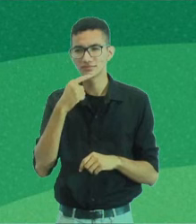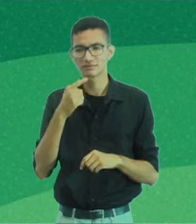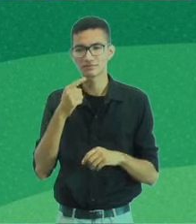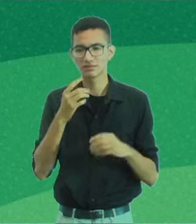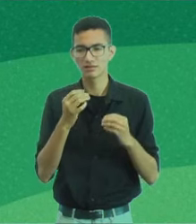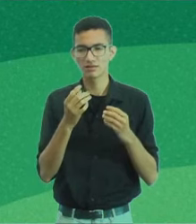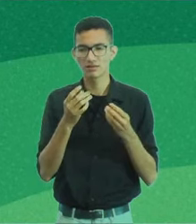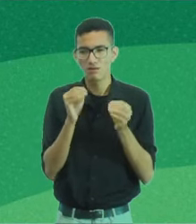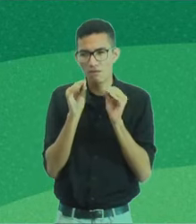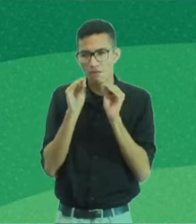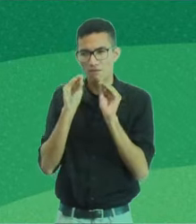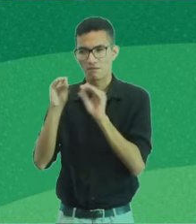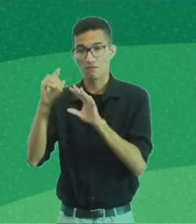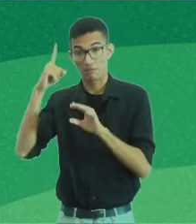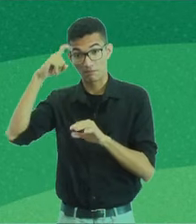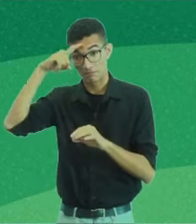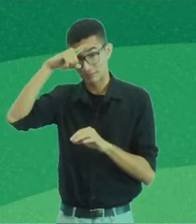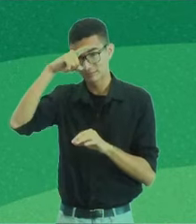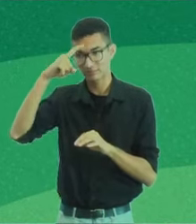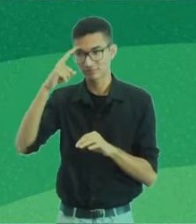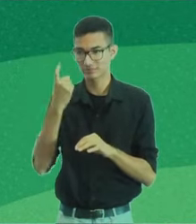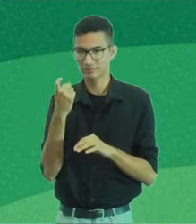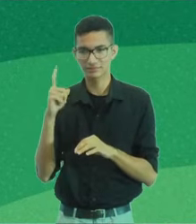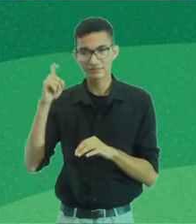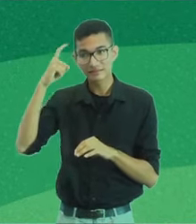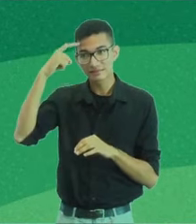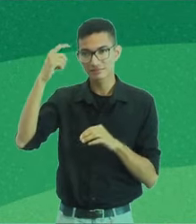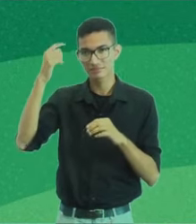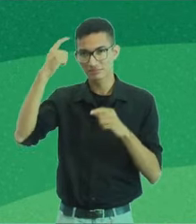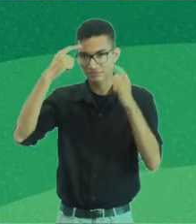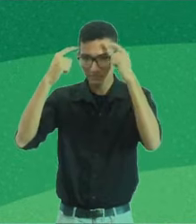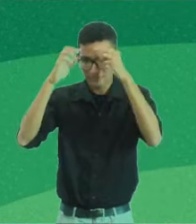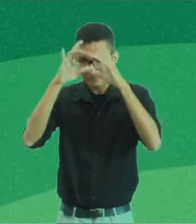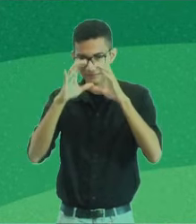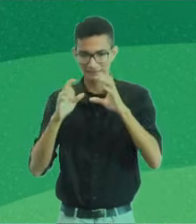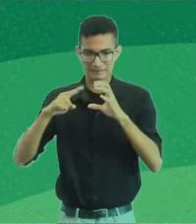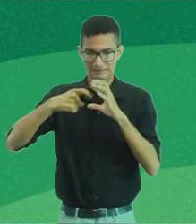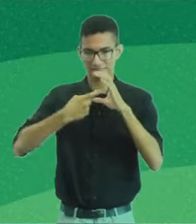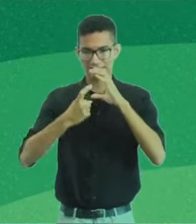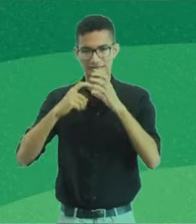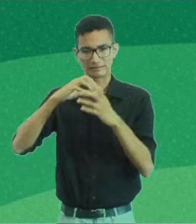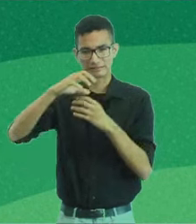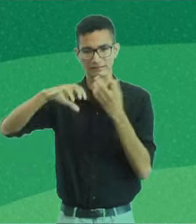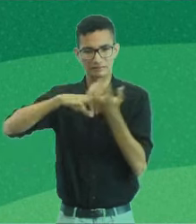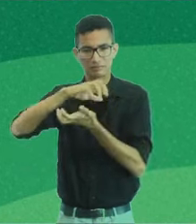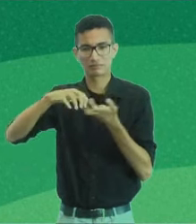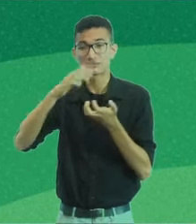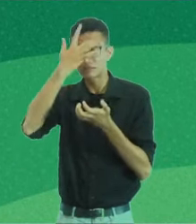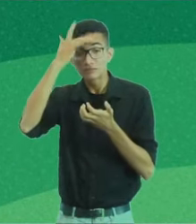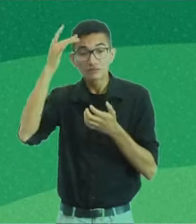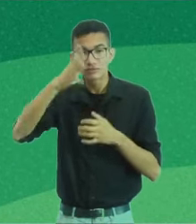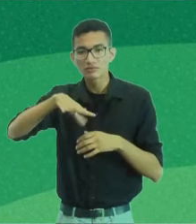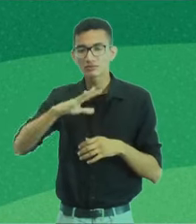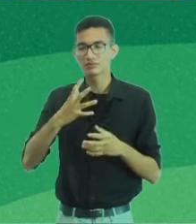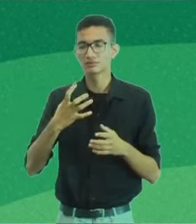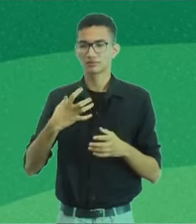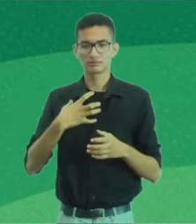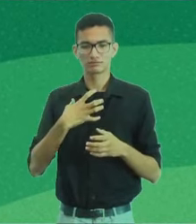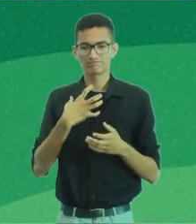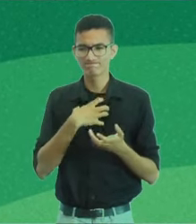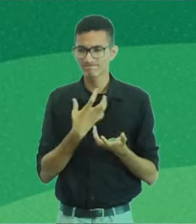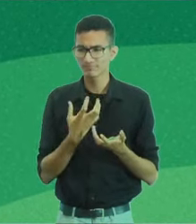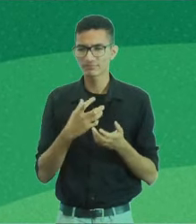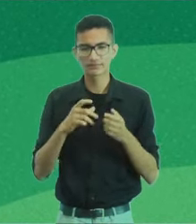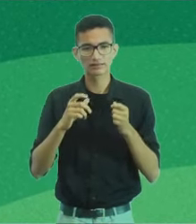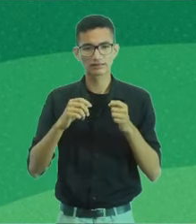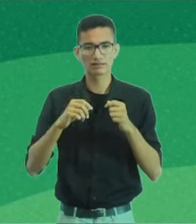como como minha mãe bota o caraminholas na cabeça das pessoas para que a gente não tenha esse sentido sabe é sempre